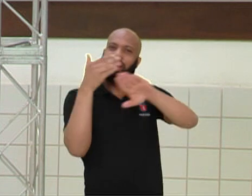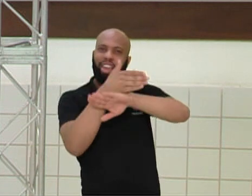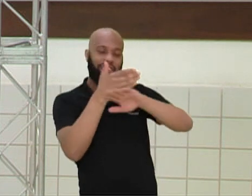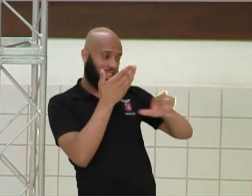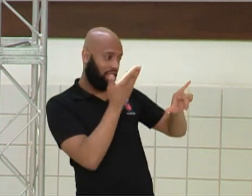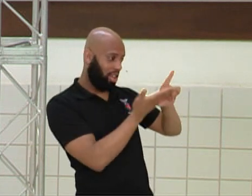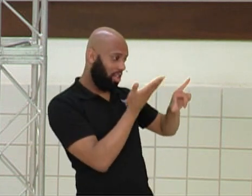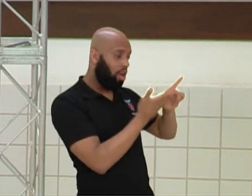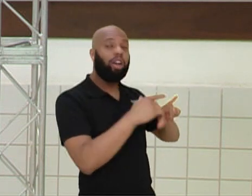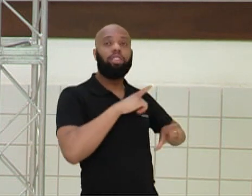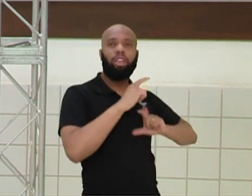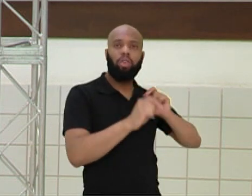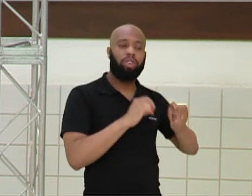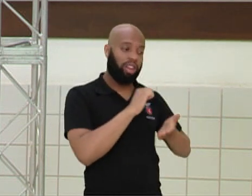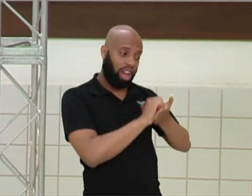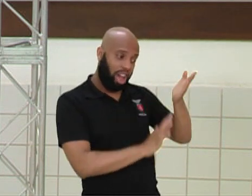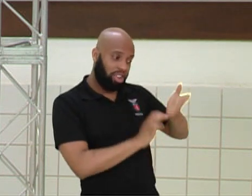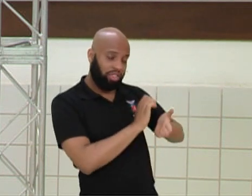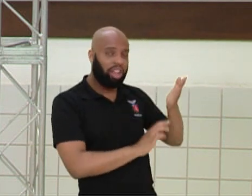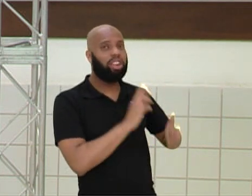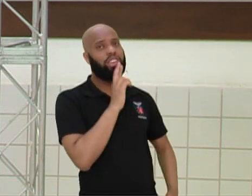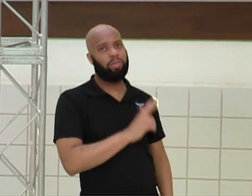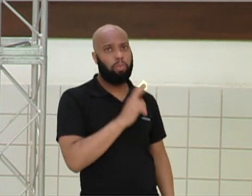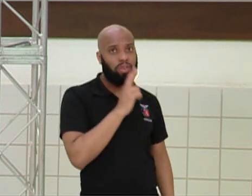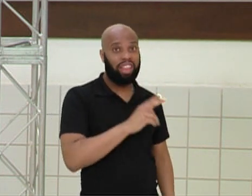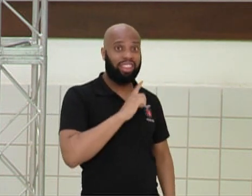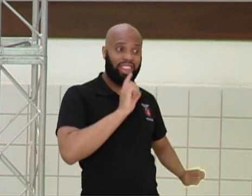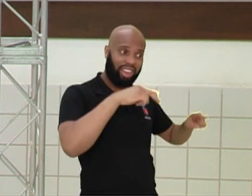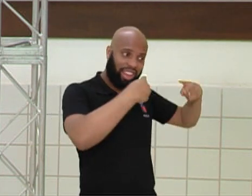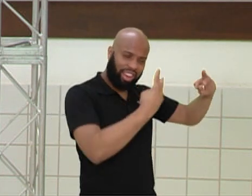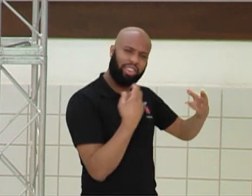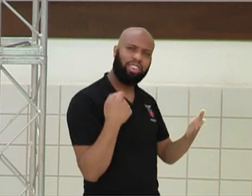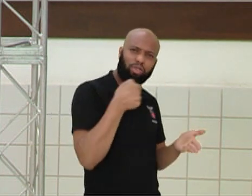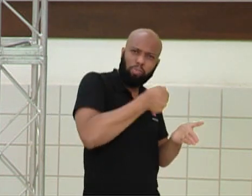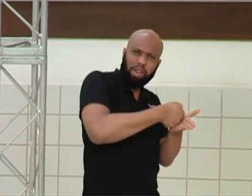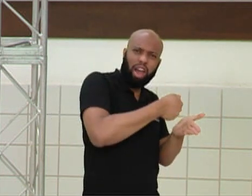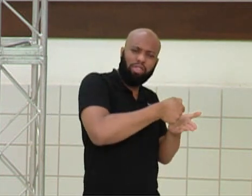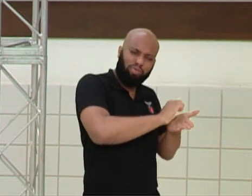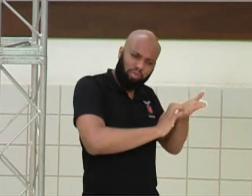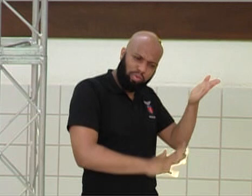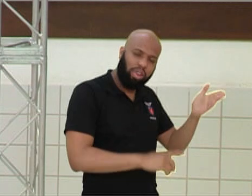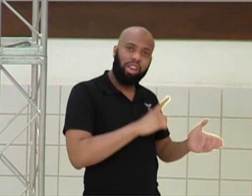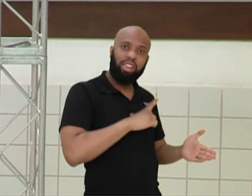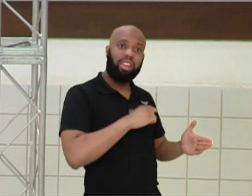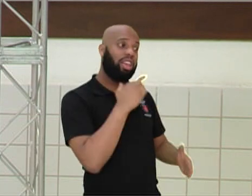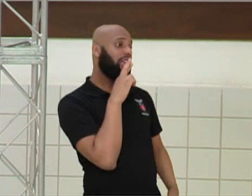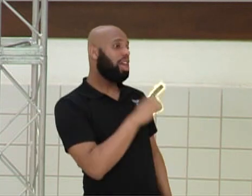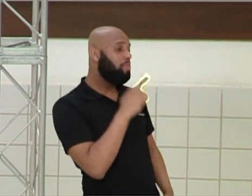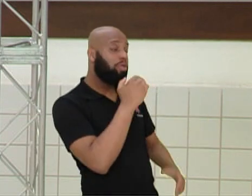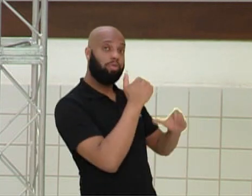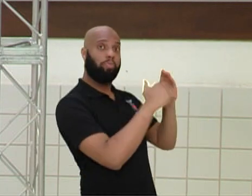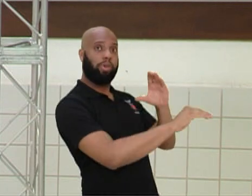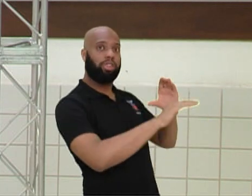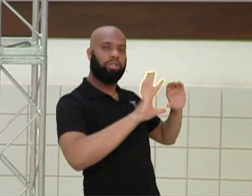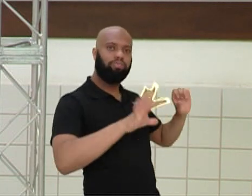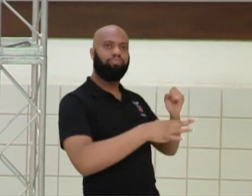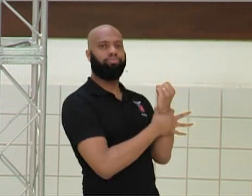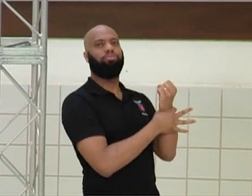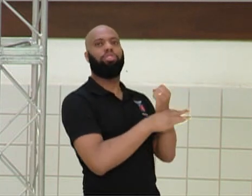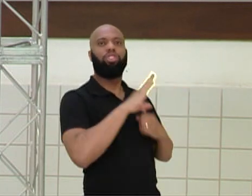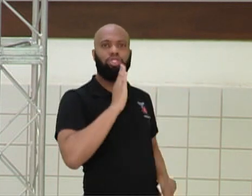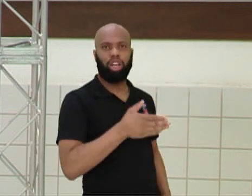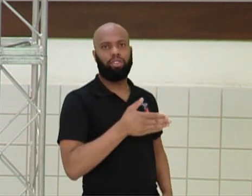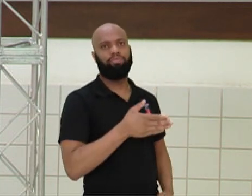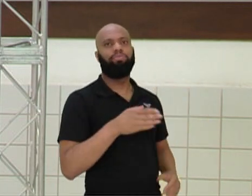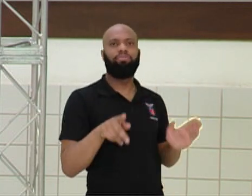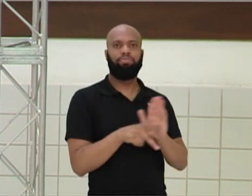não esqueça de fazer as suas atividades. As atividades obrigatórias contam com a sua presença, né? E também lembre-se de